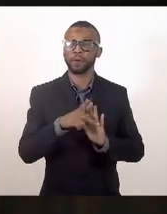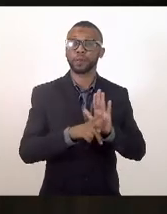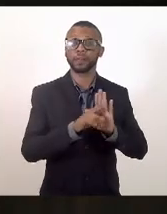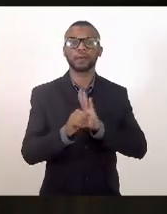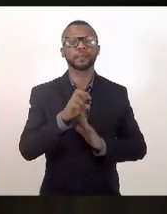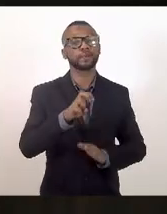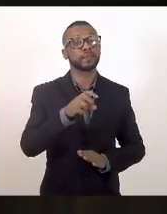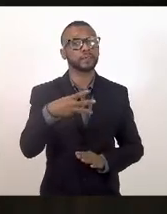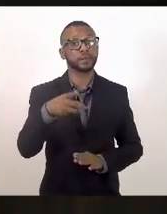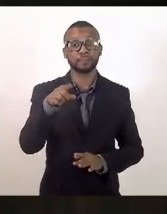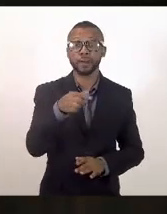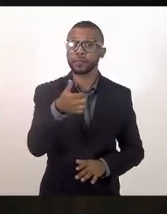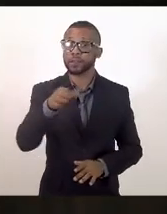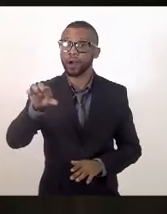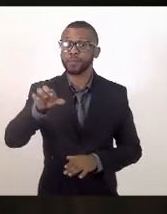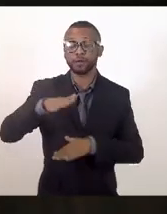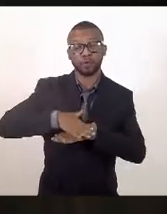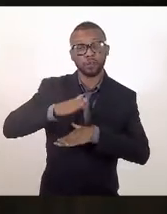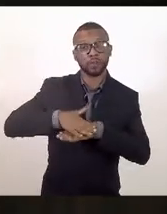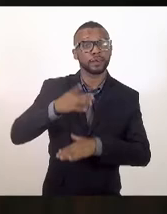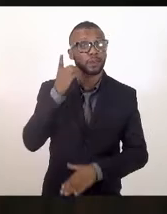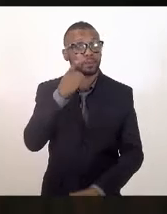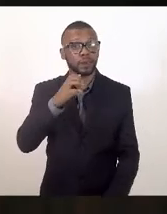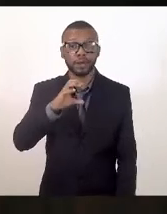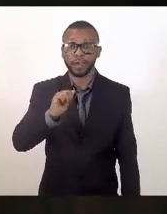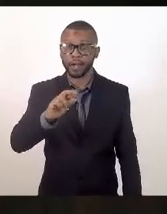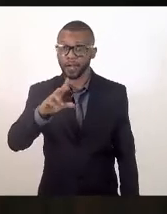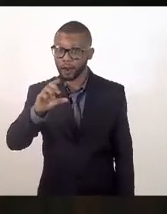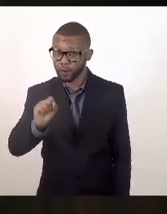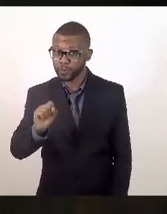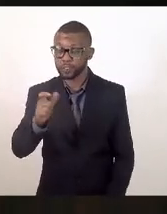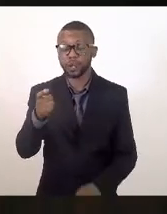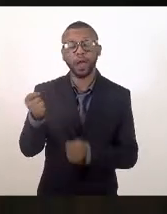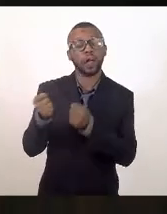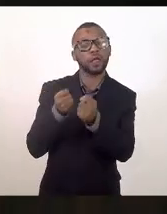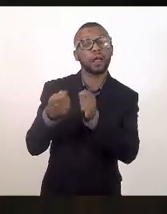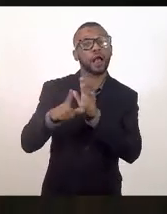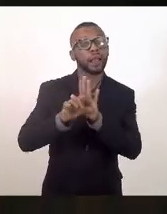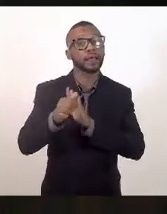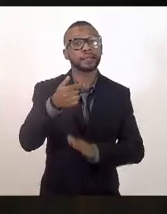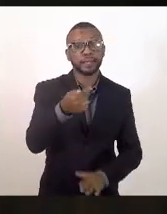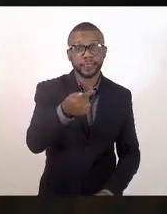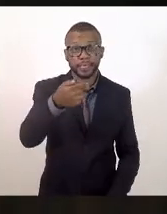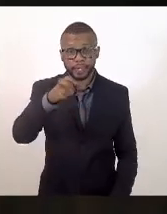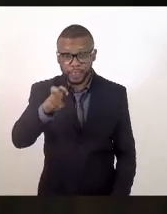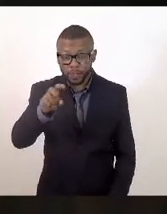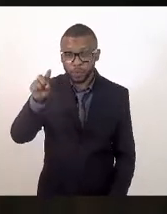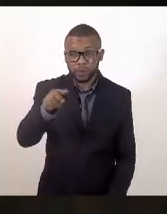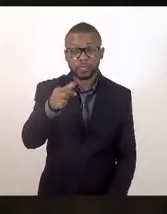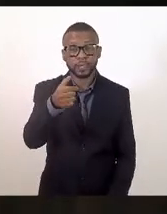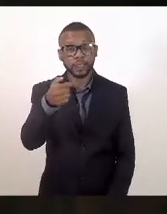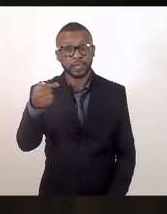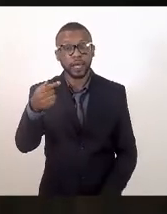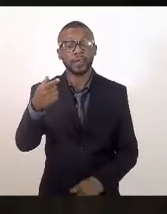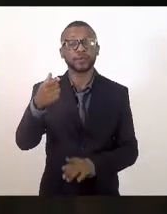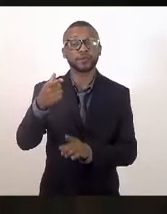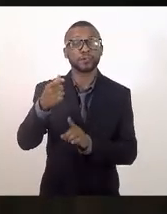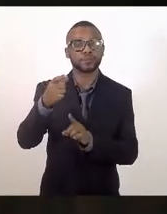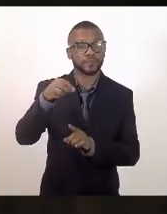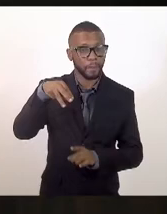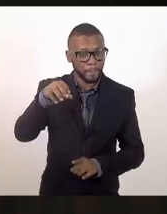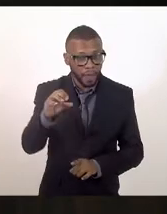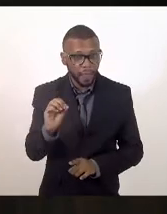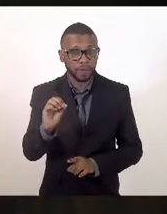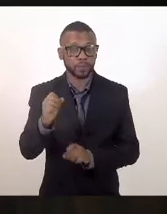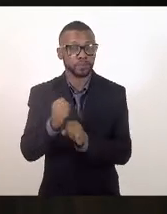1053/19, de autoria do deputado Carlos Macedo, que altera a lei 7275 de 17 de maio de 16, que torna